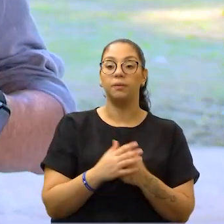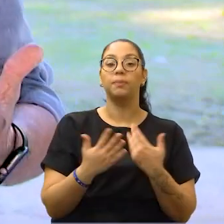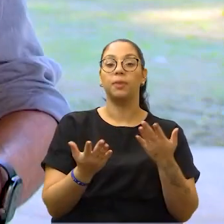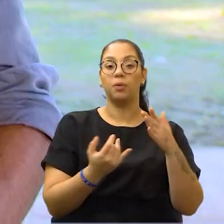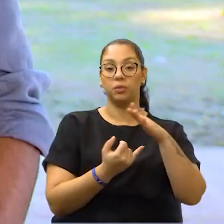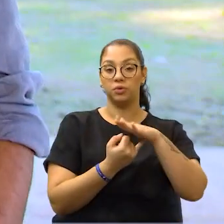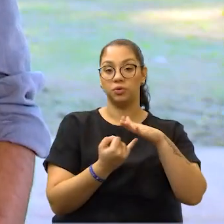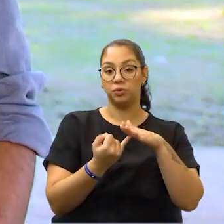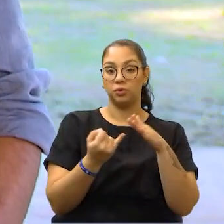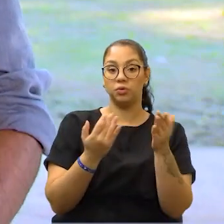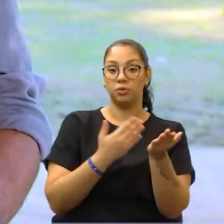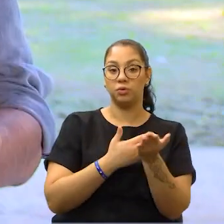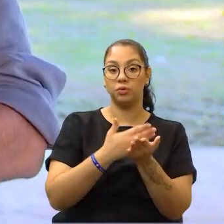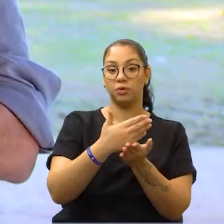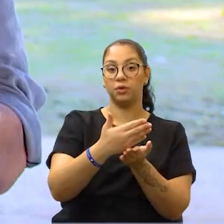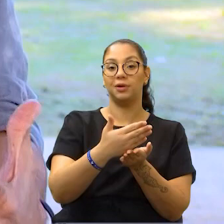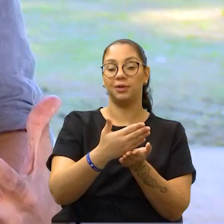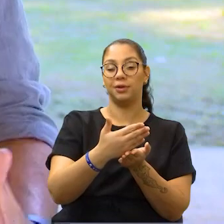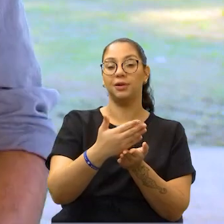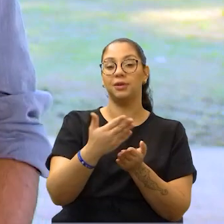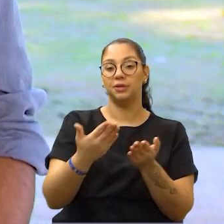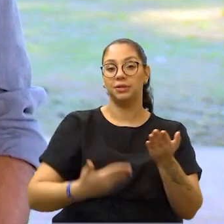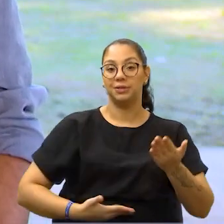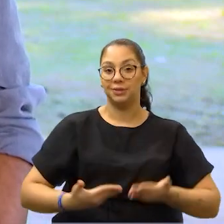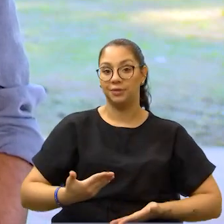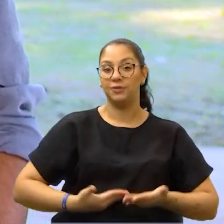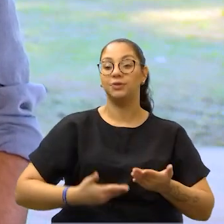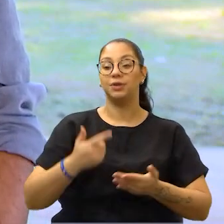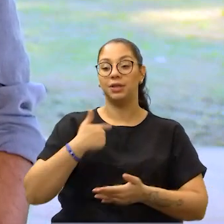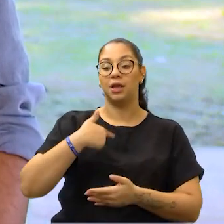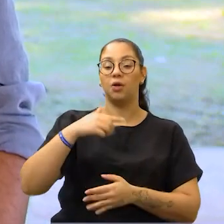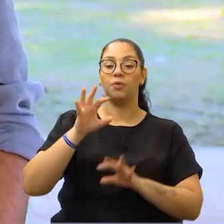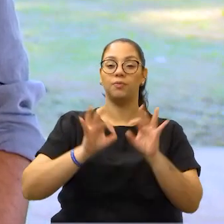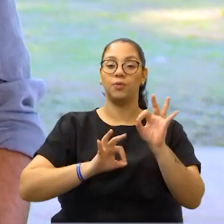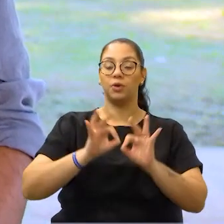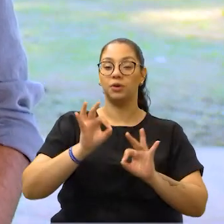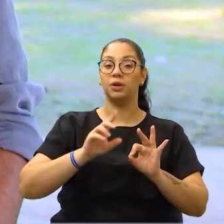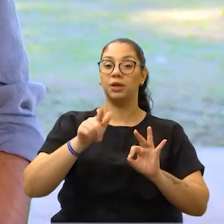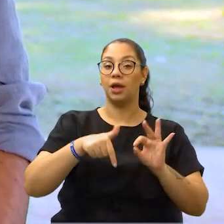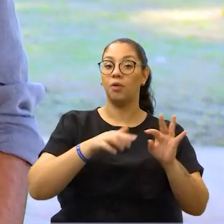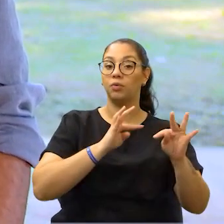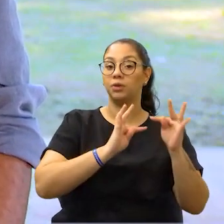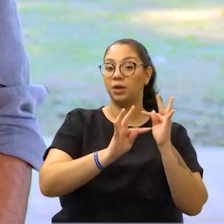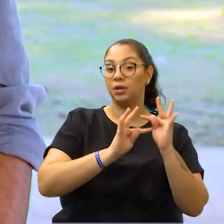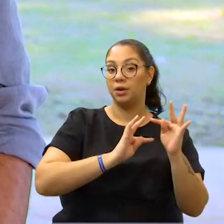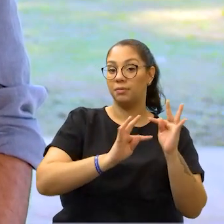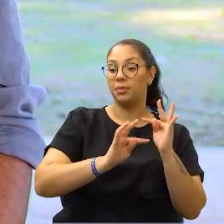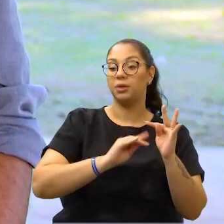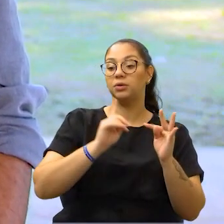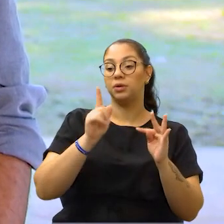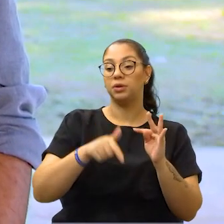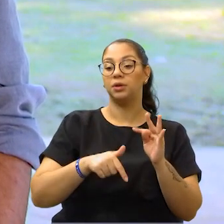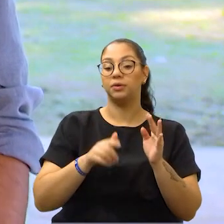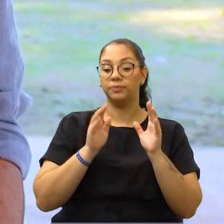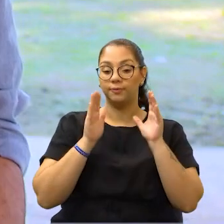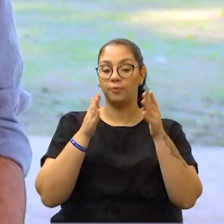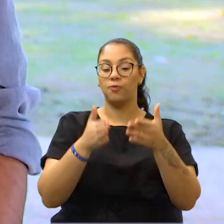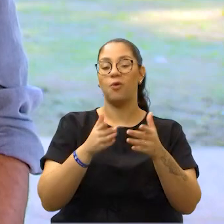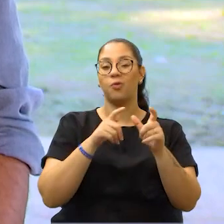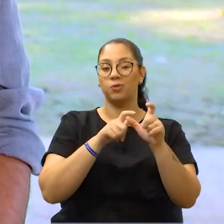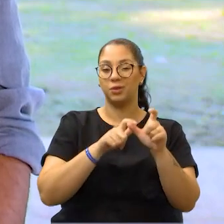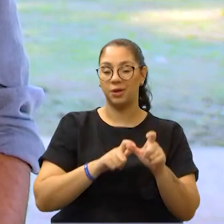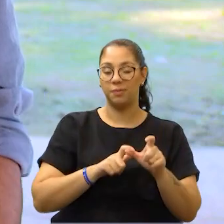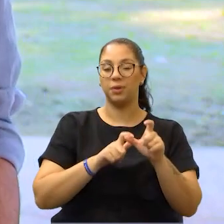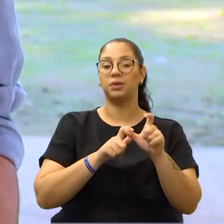O Instituto, ele começou a partir desse serviço que eu coordeno, que é o tratamento, né, para